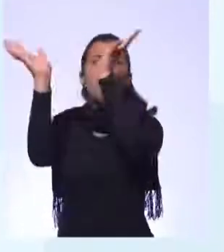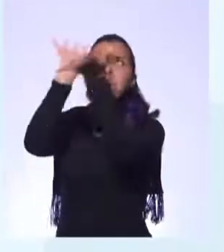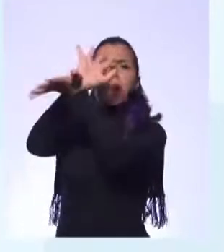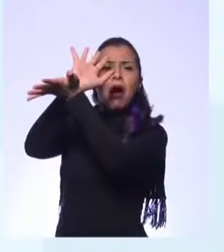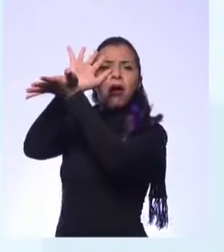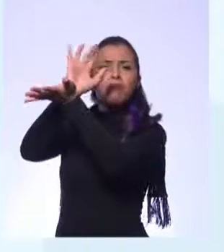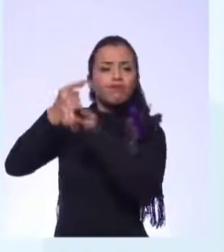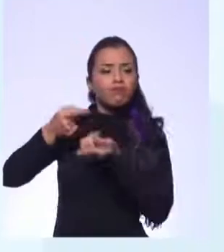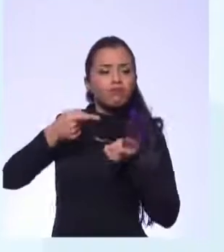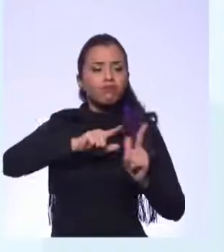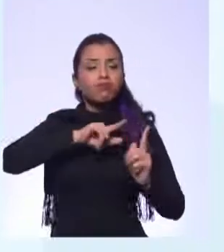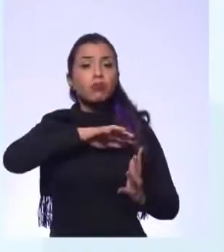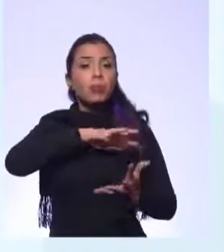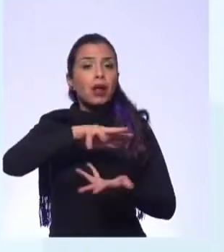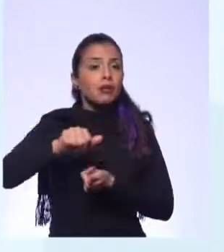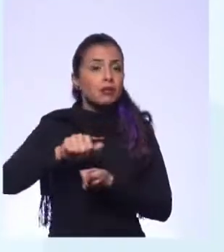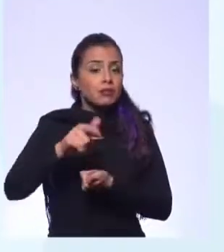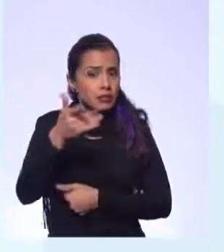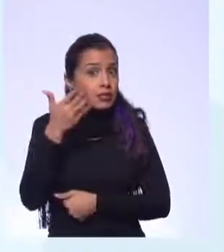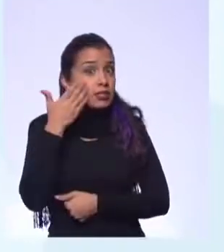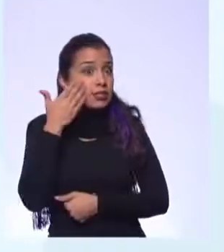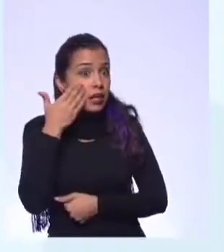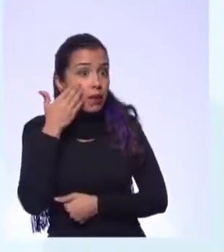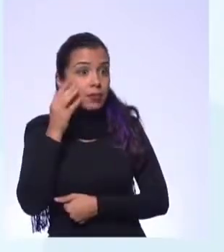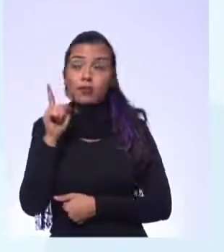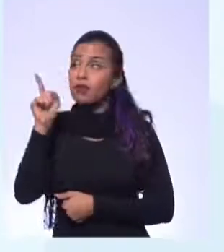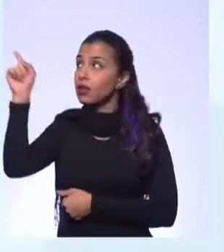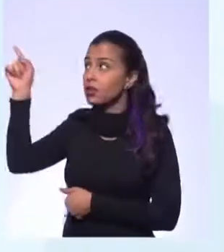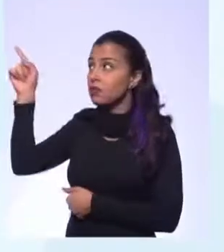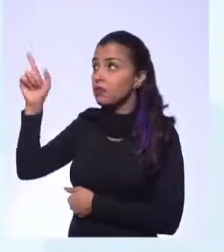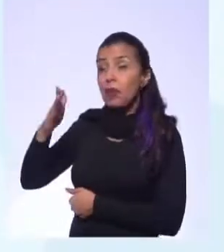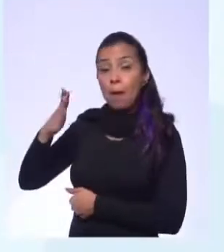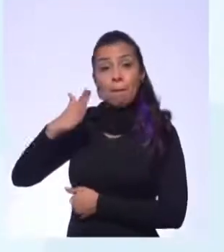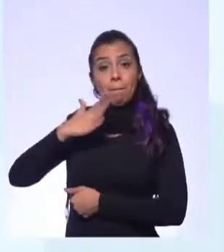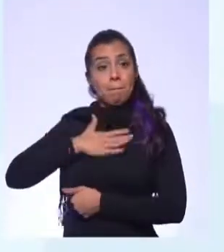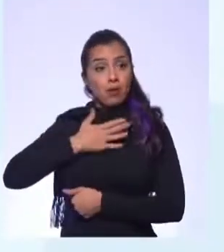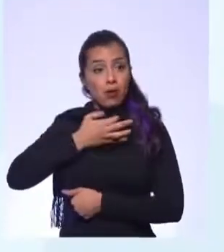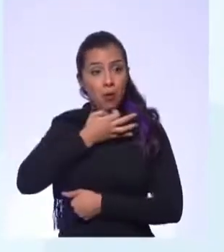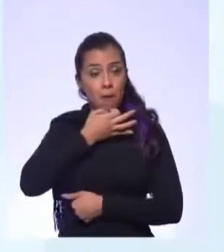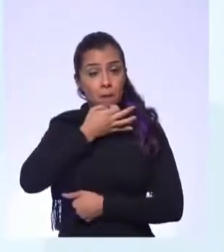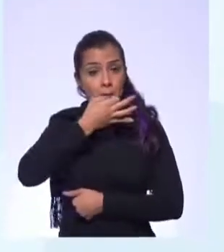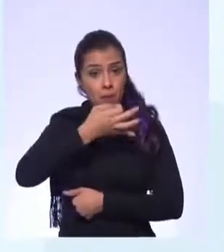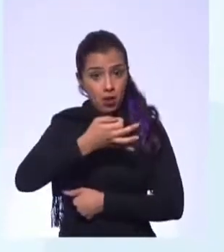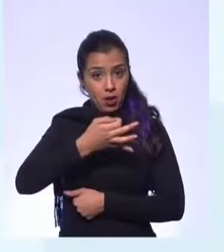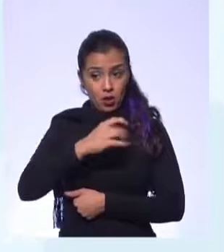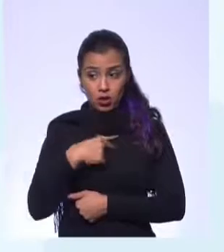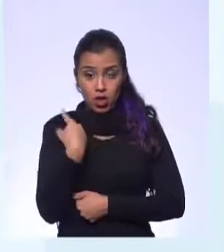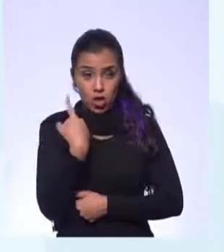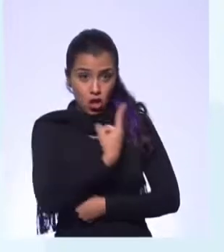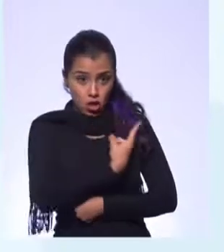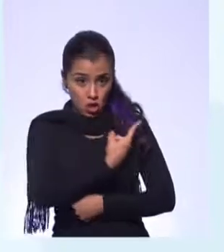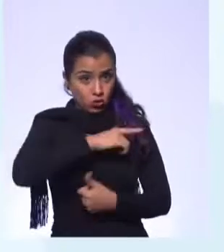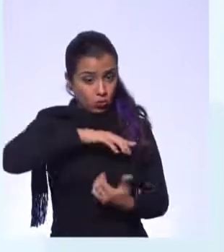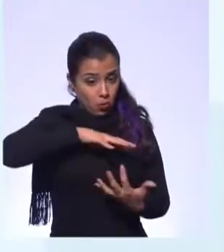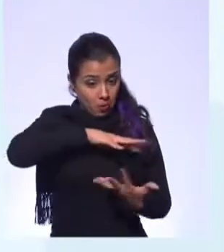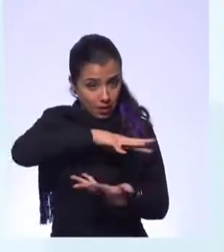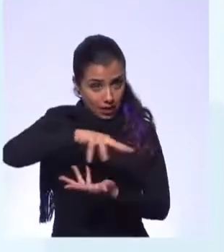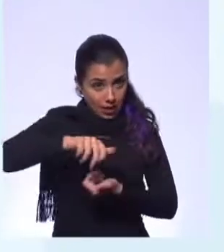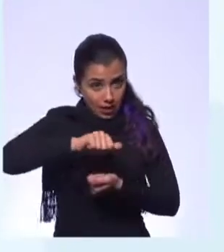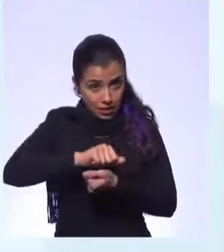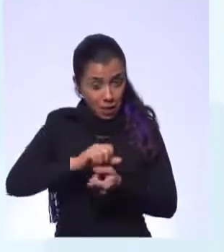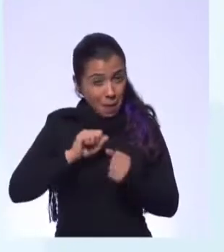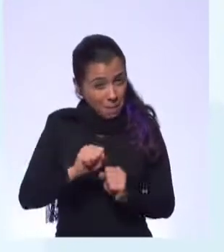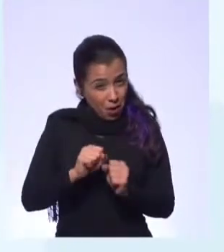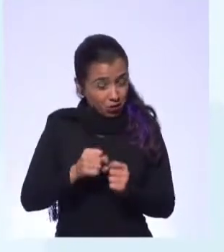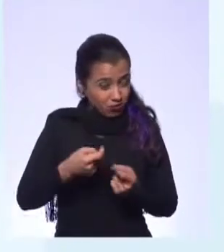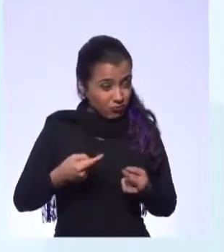nosso planeta? Aí você vai colocar, in my opinion, na minha opinião, our planet can be affected. Nosso planeta pode